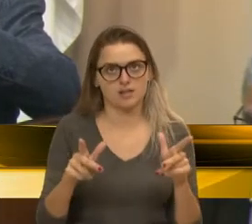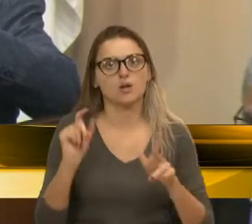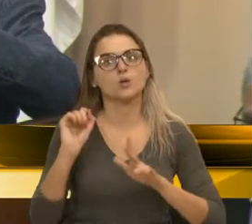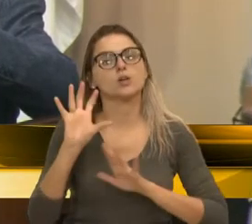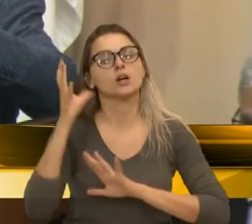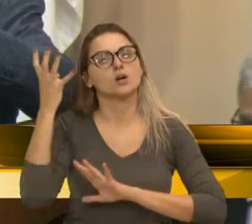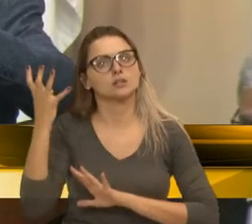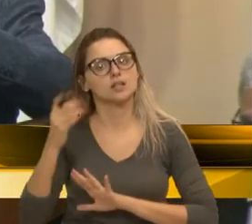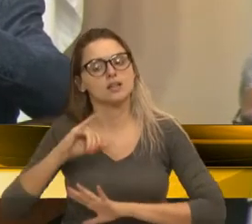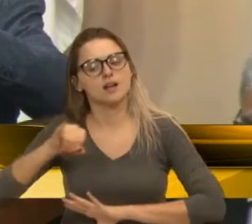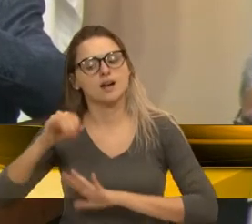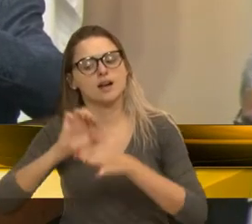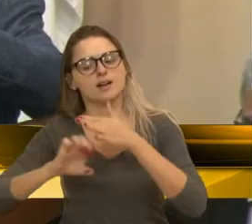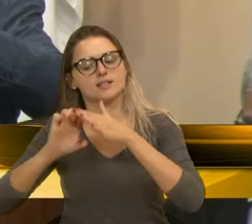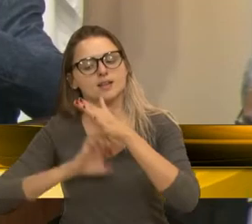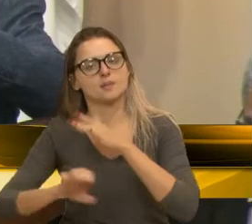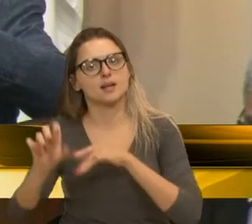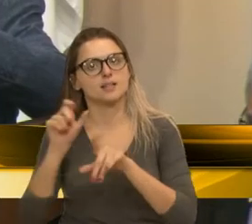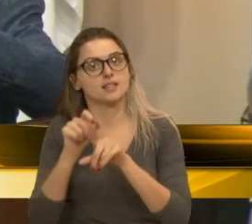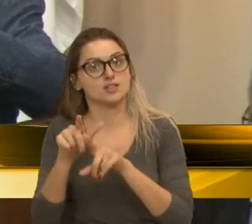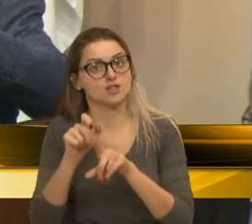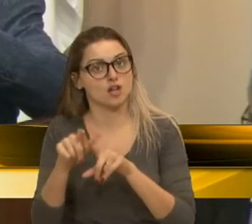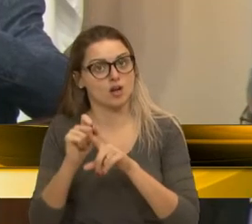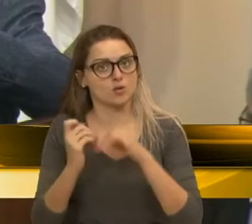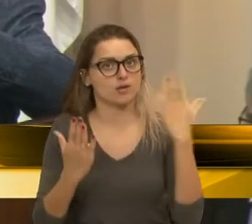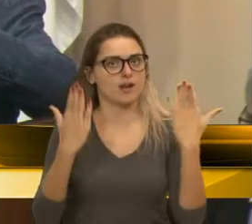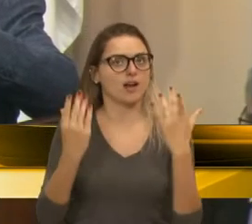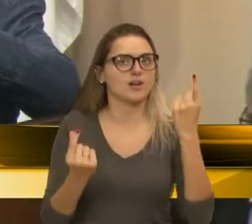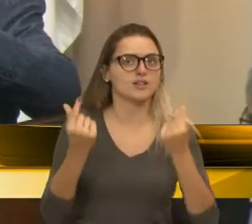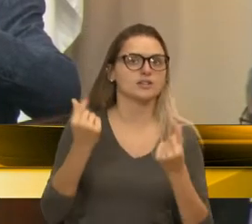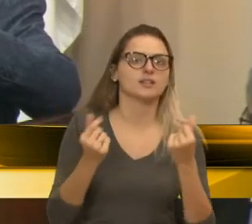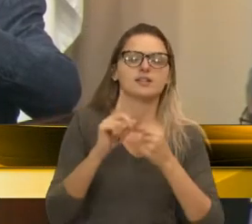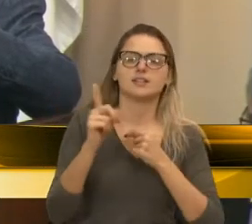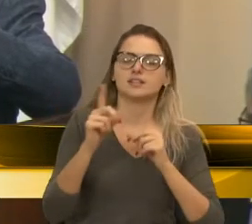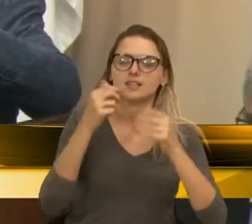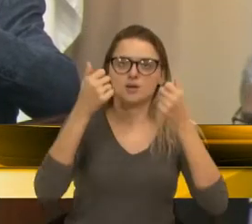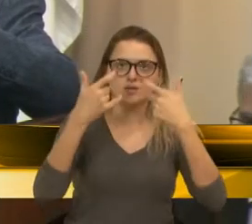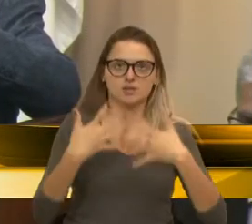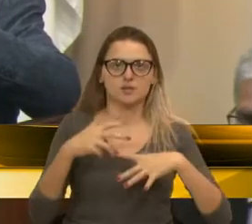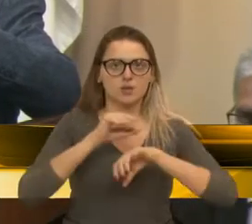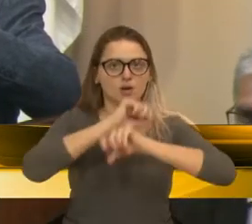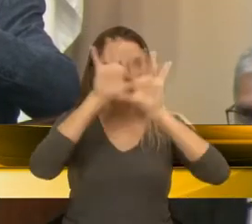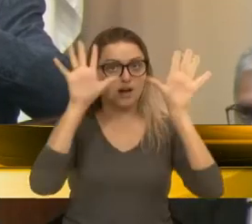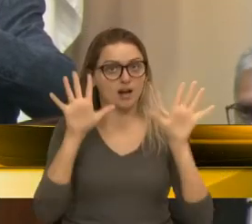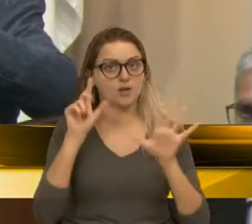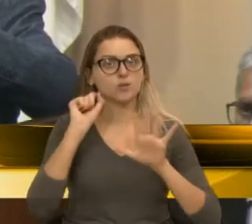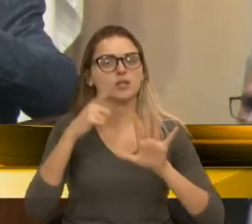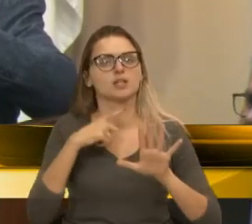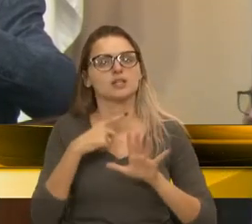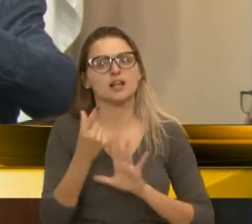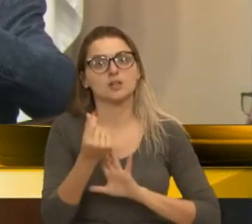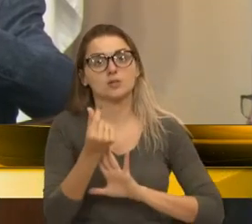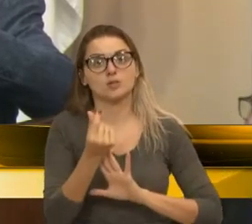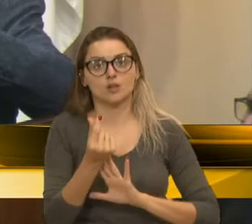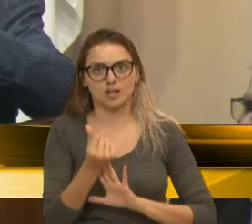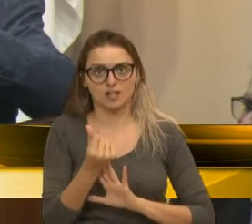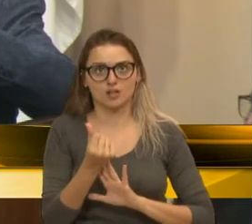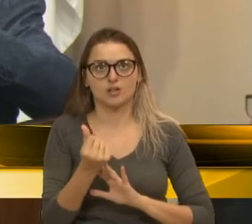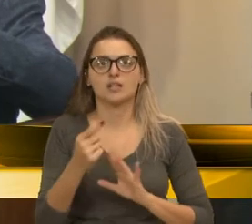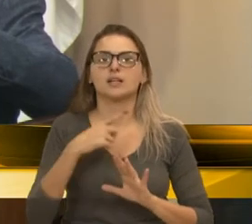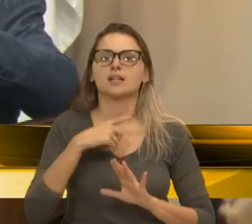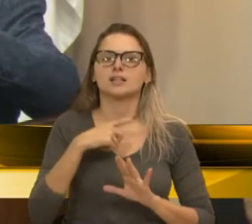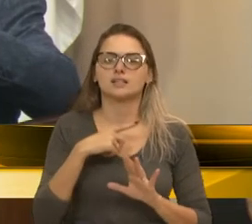consequência, oportunamente, as empresas participantes não evidenciaram com clareza o que está incluso nos valores ofertados,